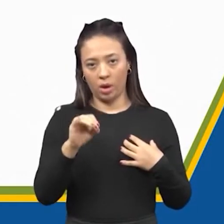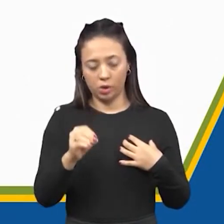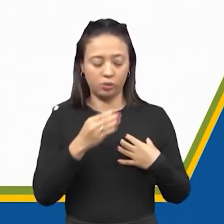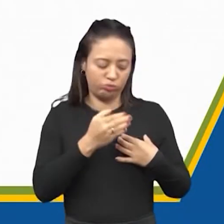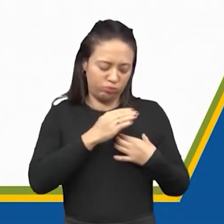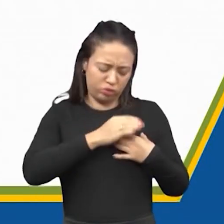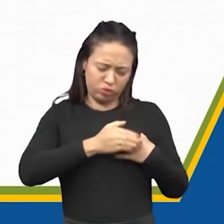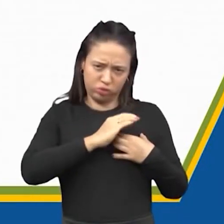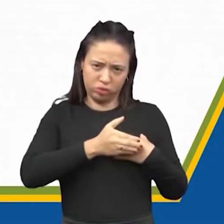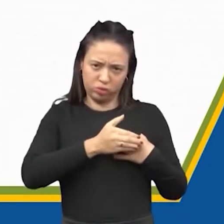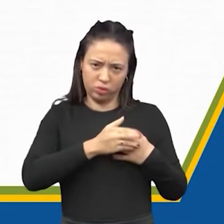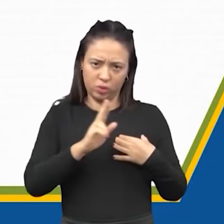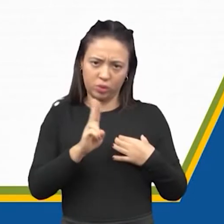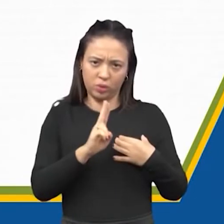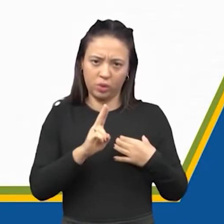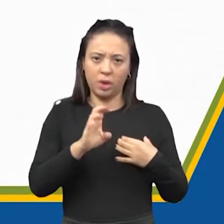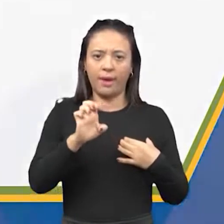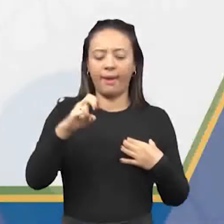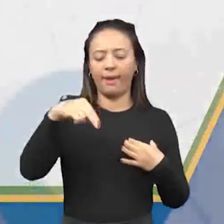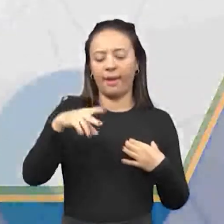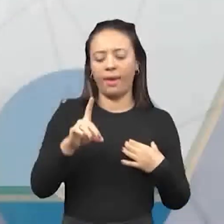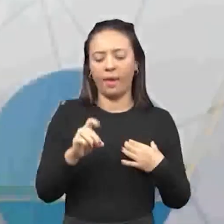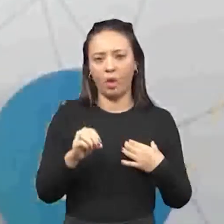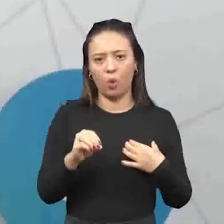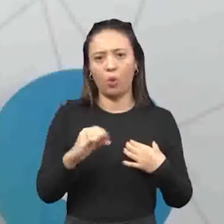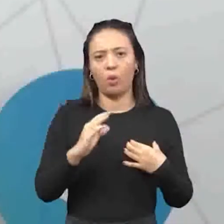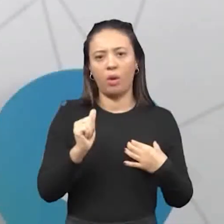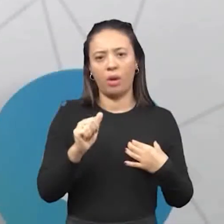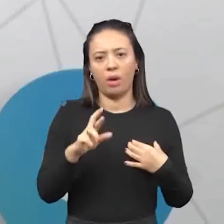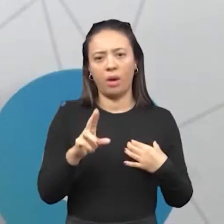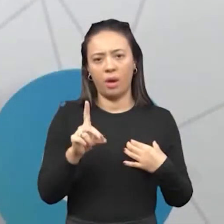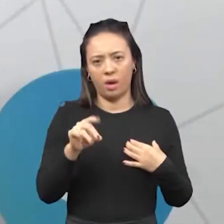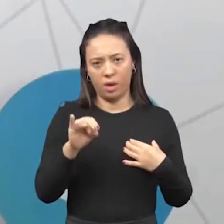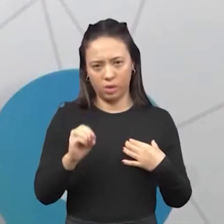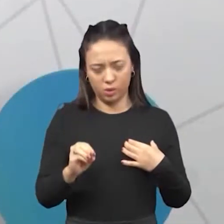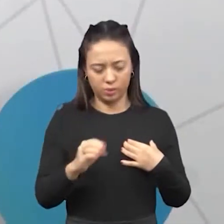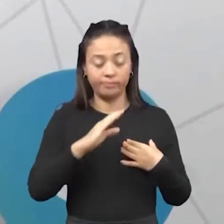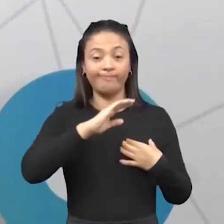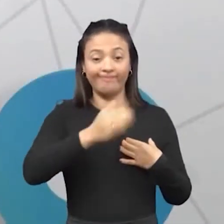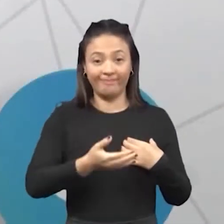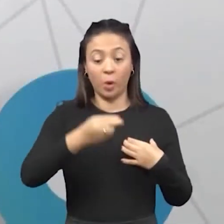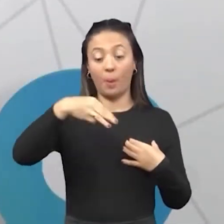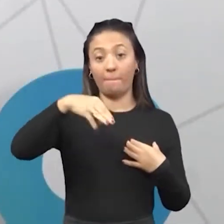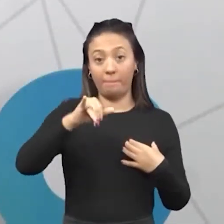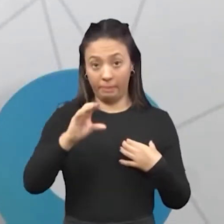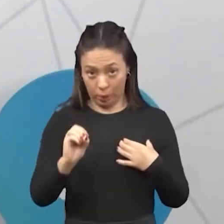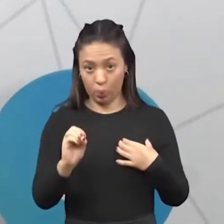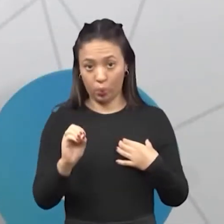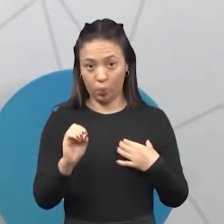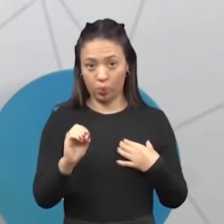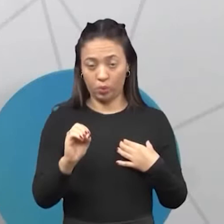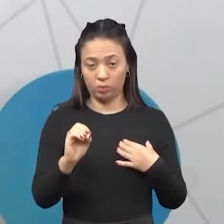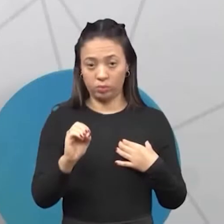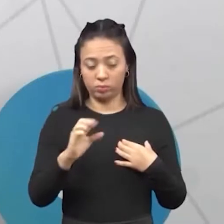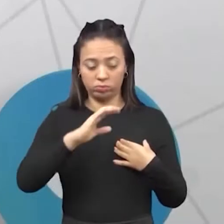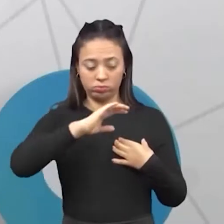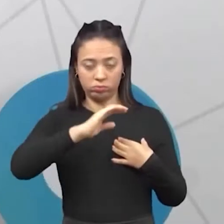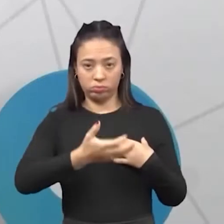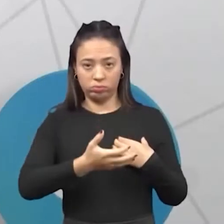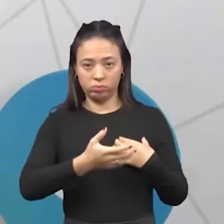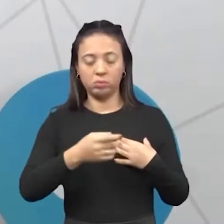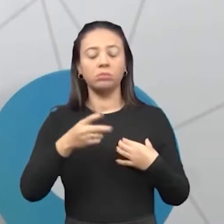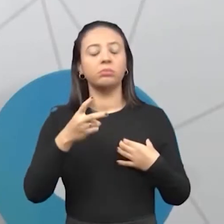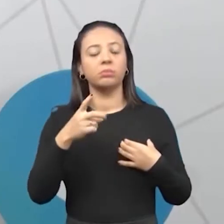mais interna, chamada de endocárdio. A camada intermediária, o miocárdio, é a camada que é formada